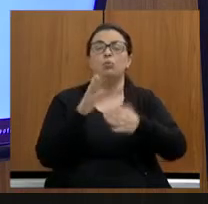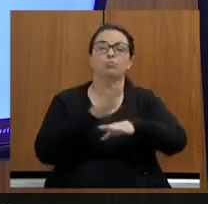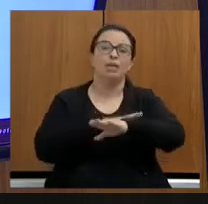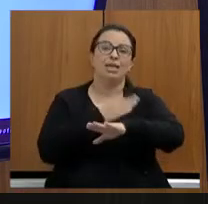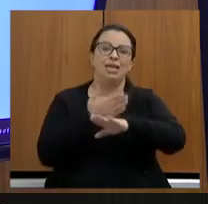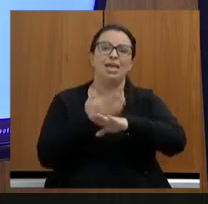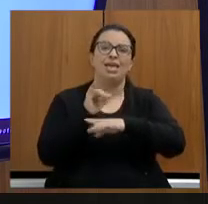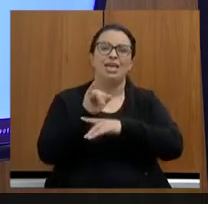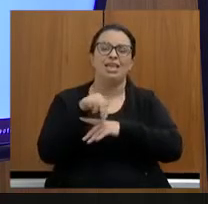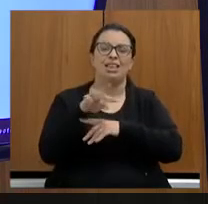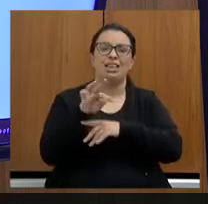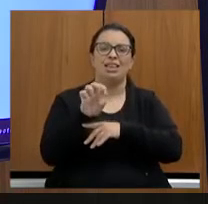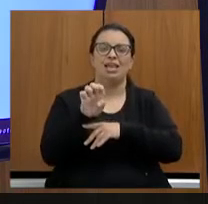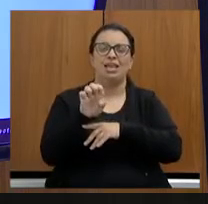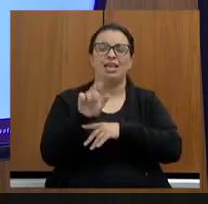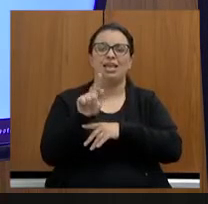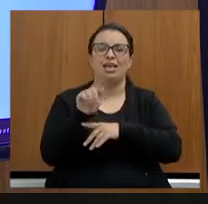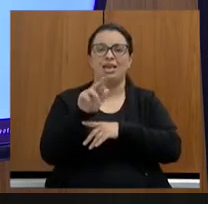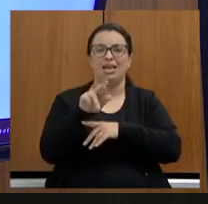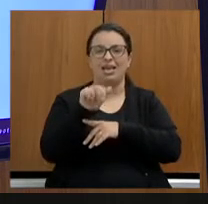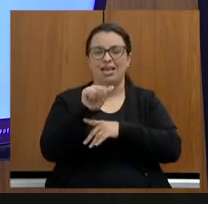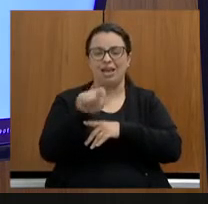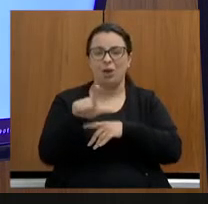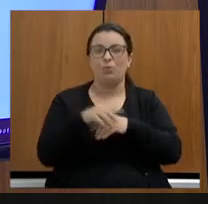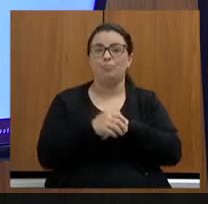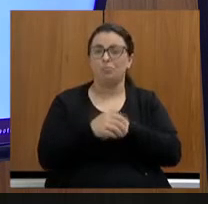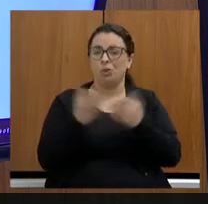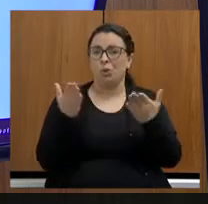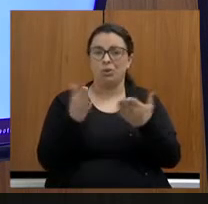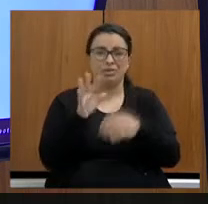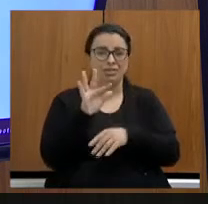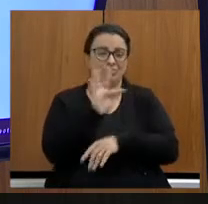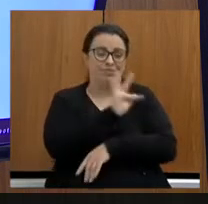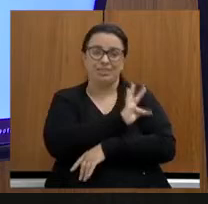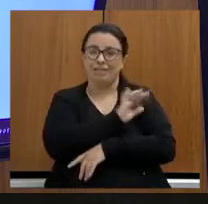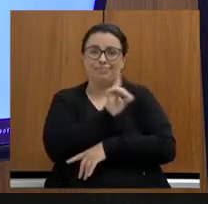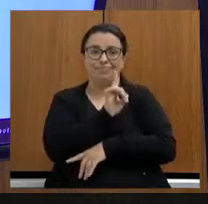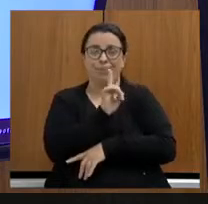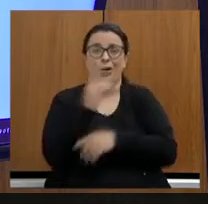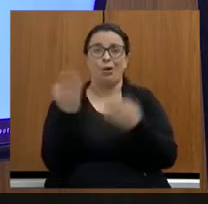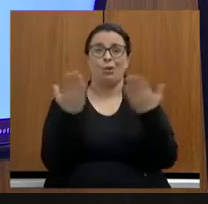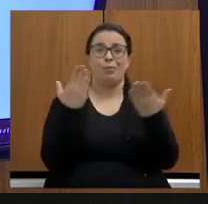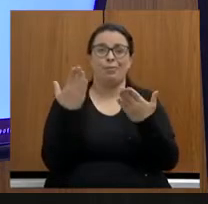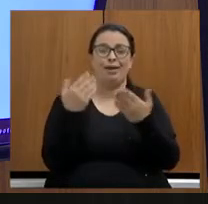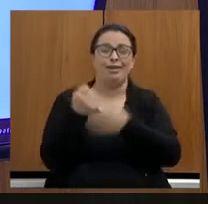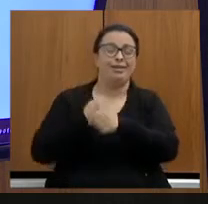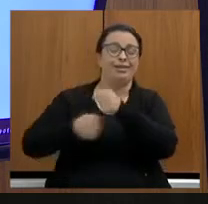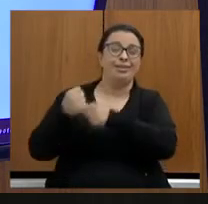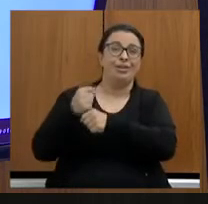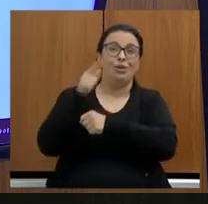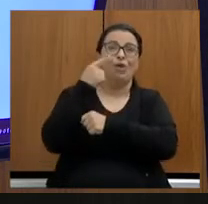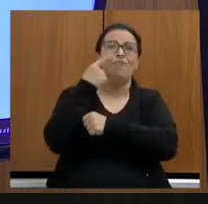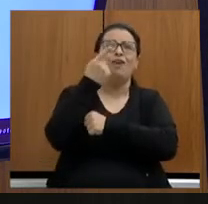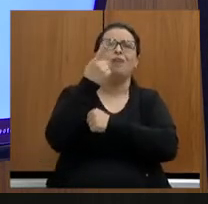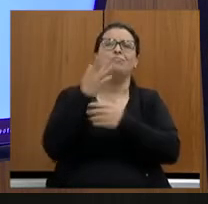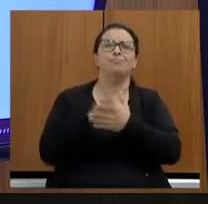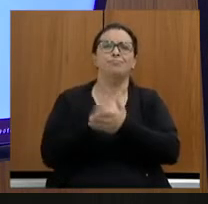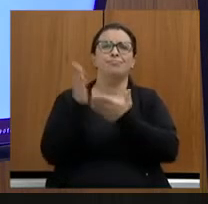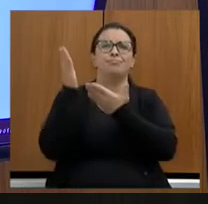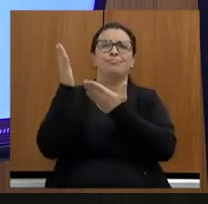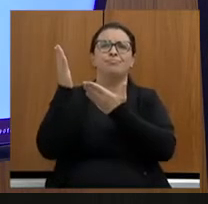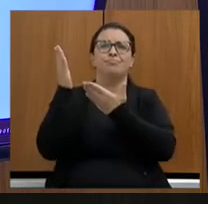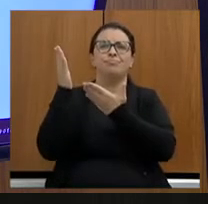Assembleia compara do ano do governo anterior olha aqueles números lá o governo